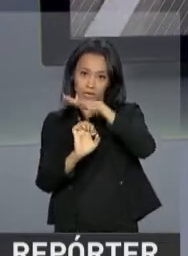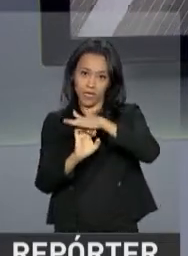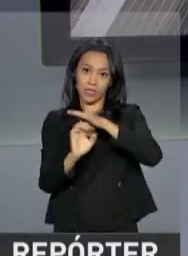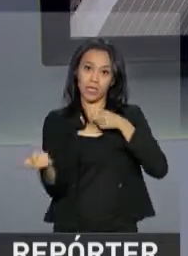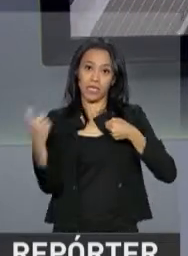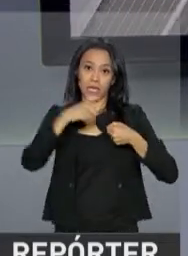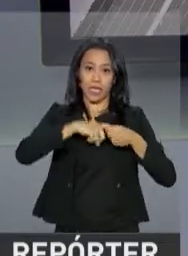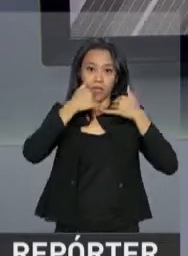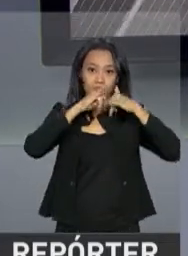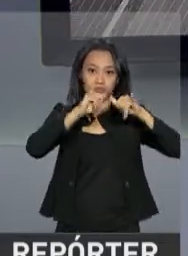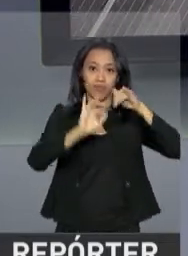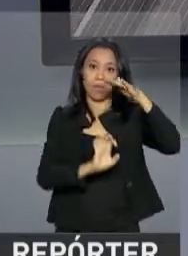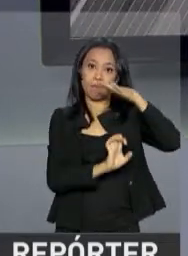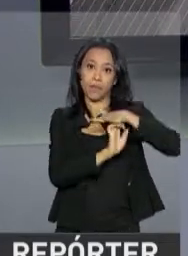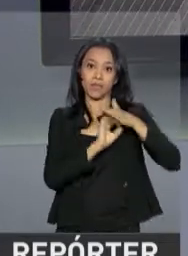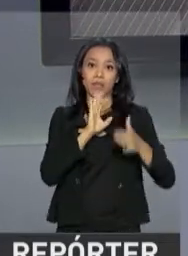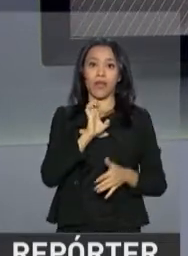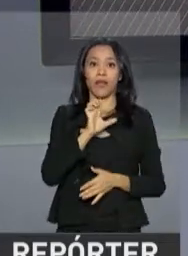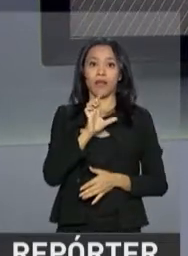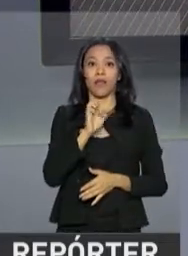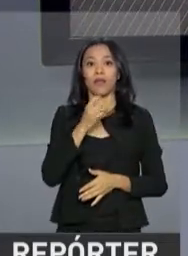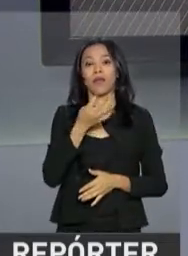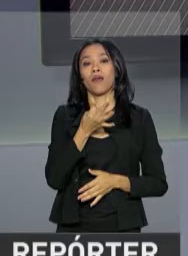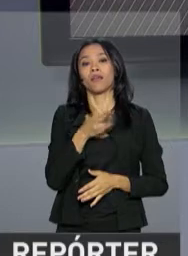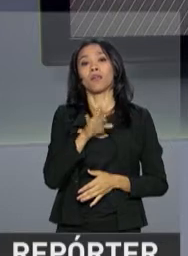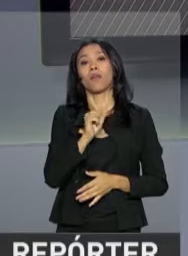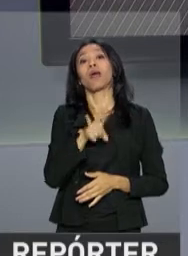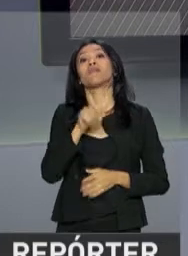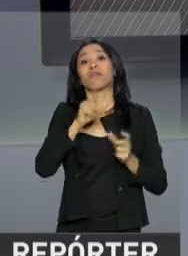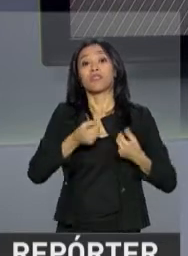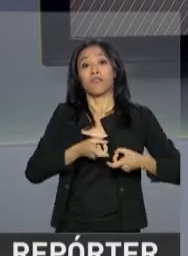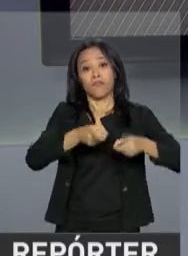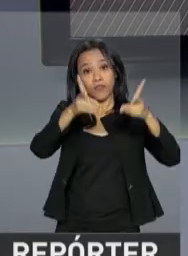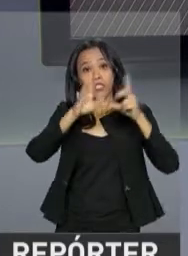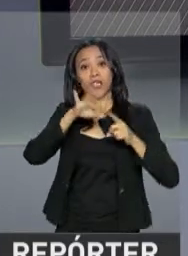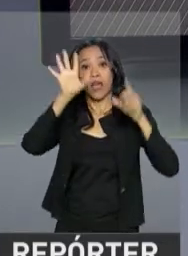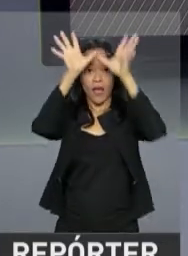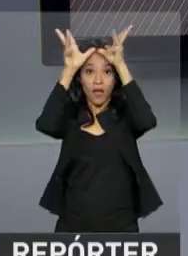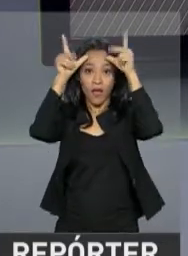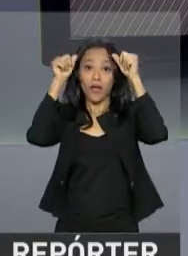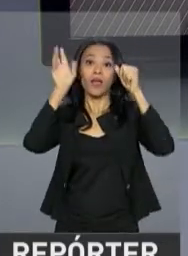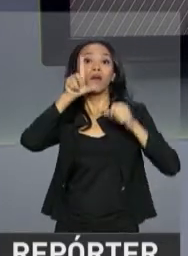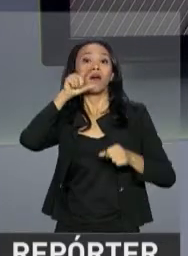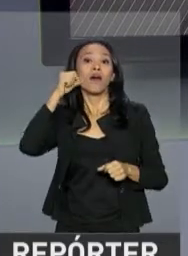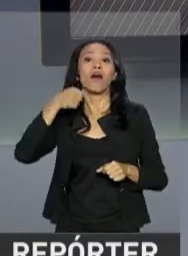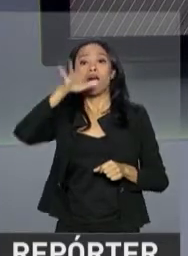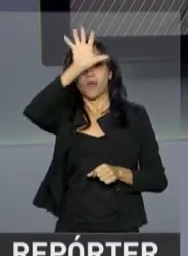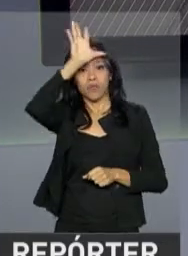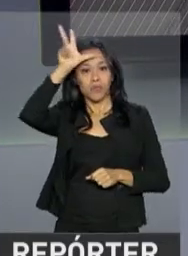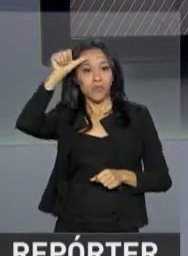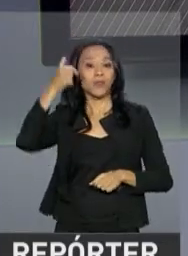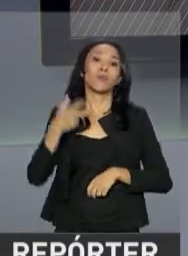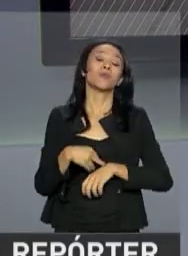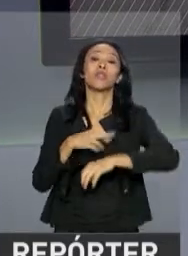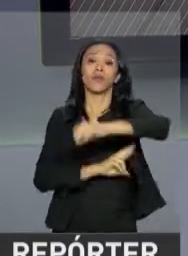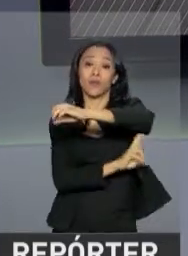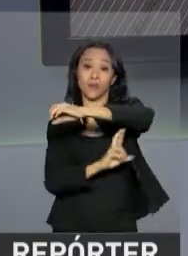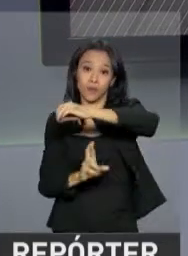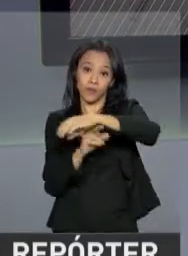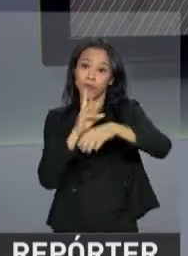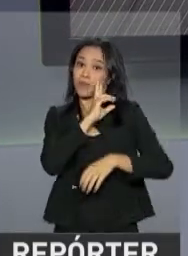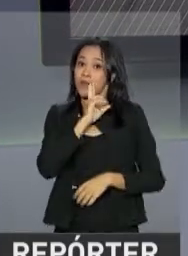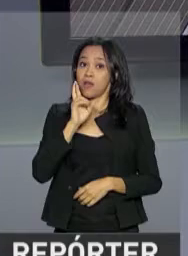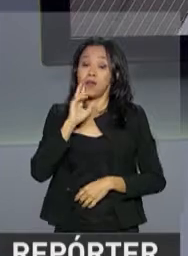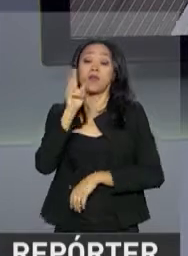à eletrobrás vão ser leiloadas nos estados do acre alagoas amazonas roraima rondônia e piauí de